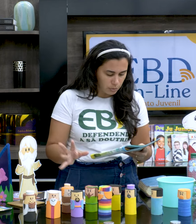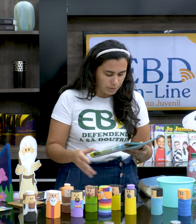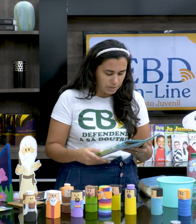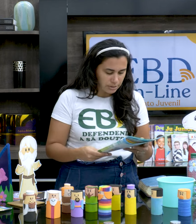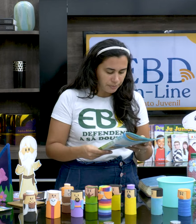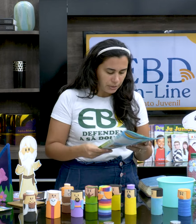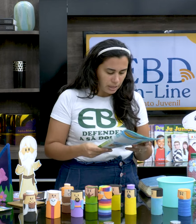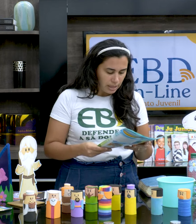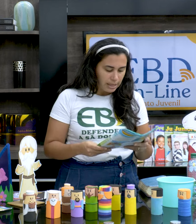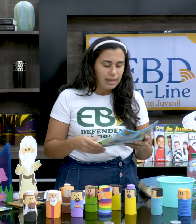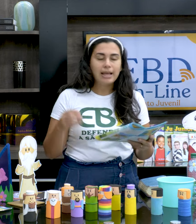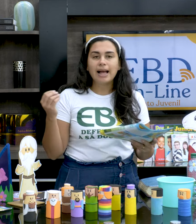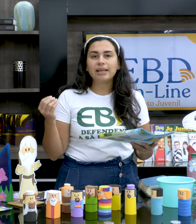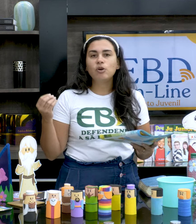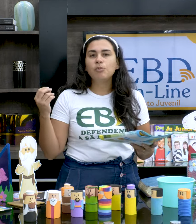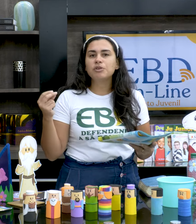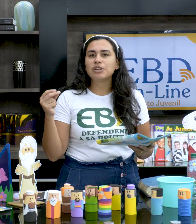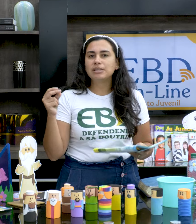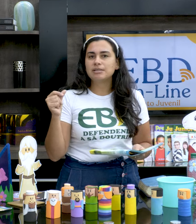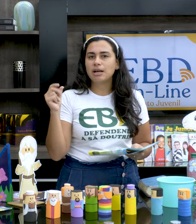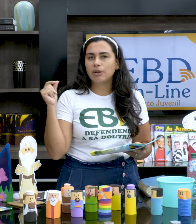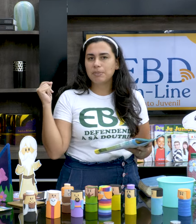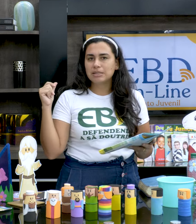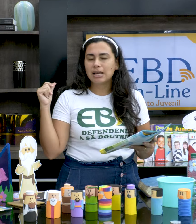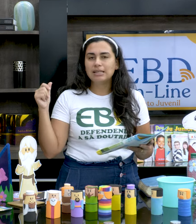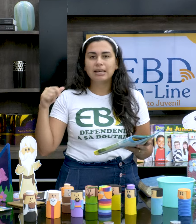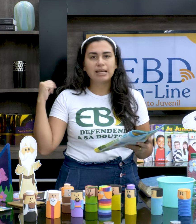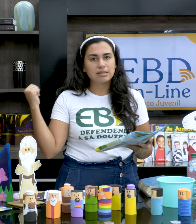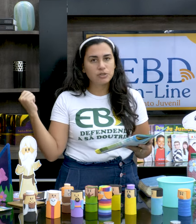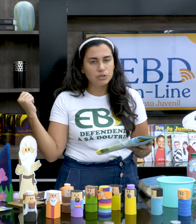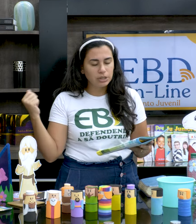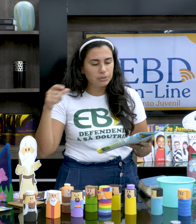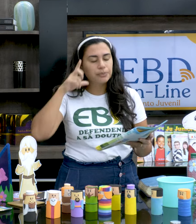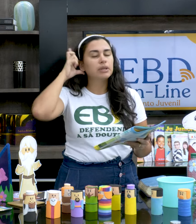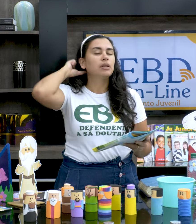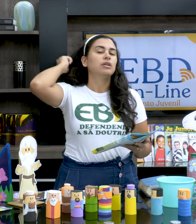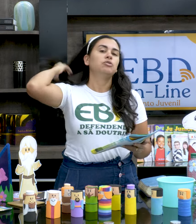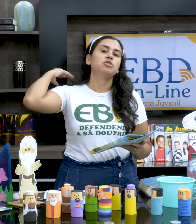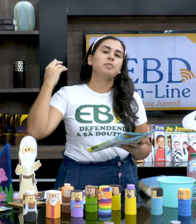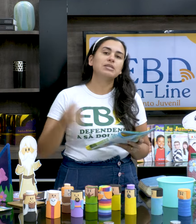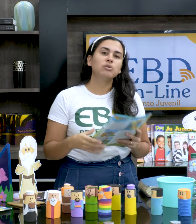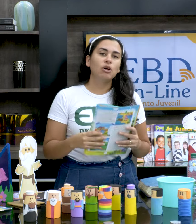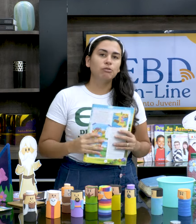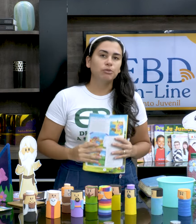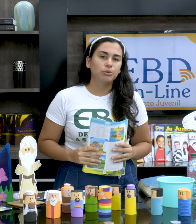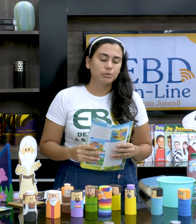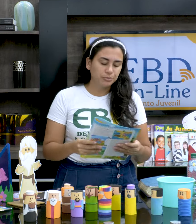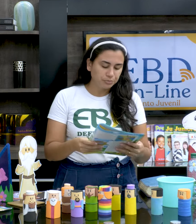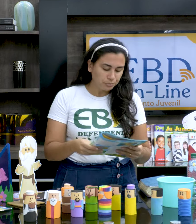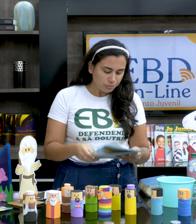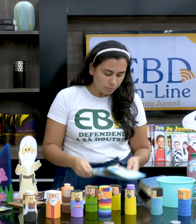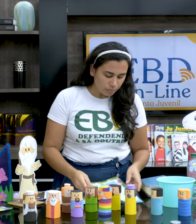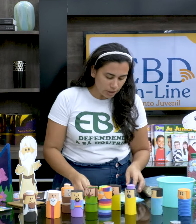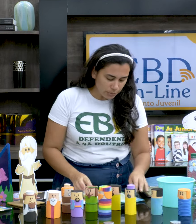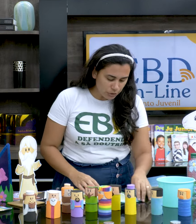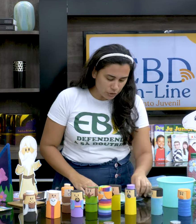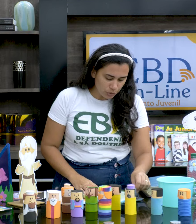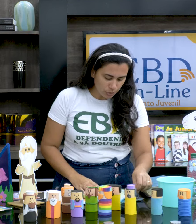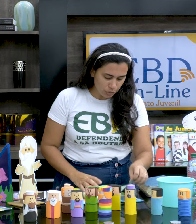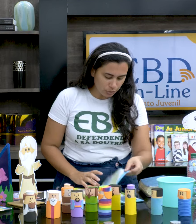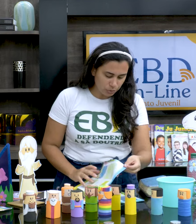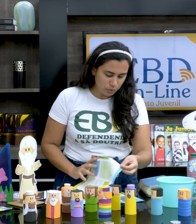trouxe outras coisas. E aí, como eu já disse na aula passada, quem assistiu, no espaço do louvor,